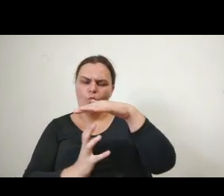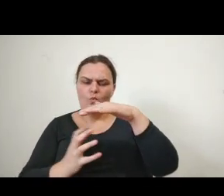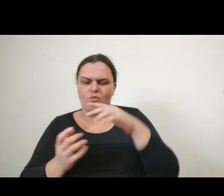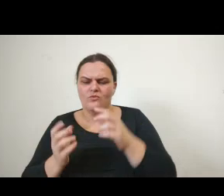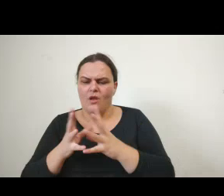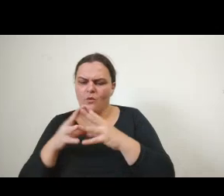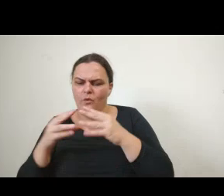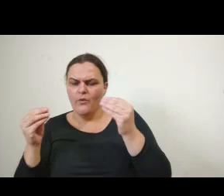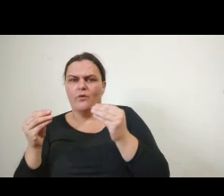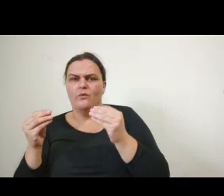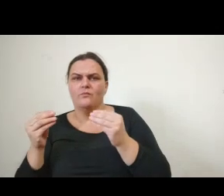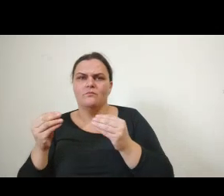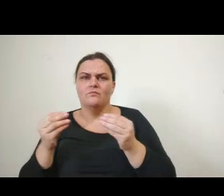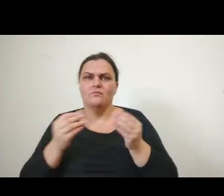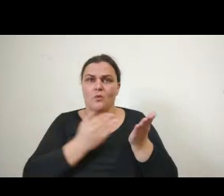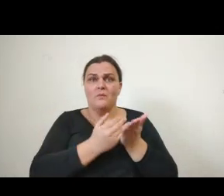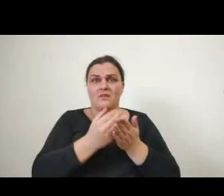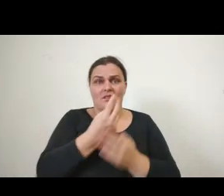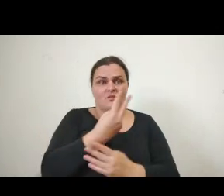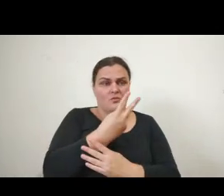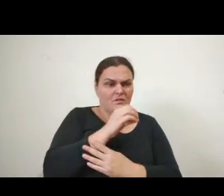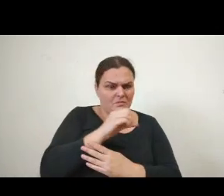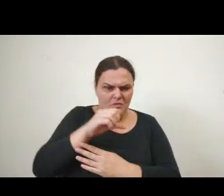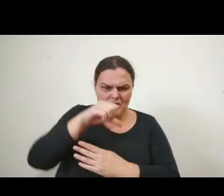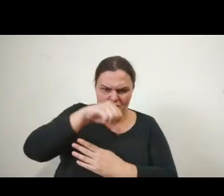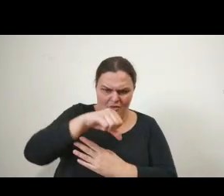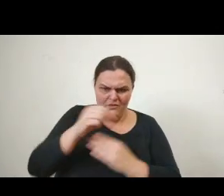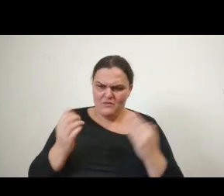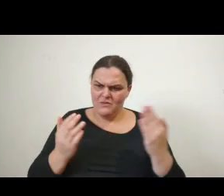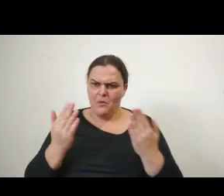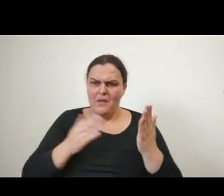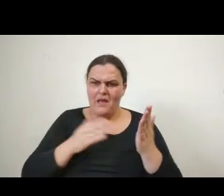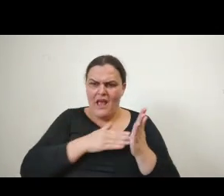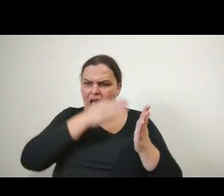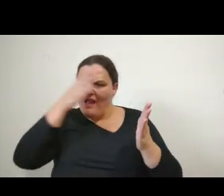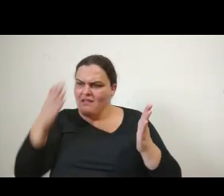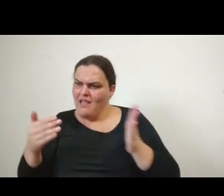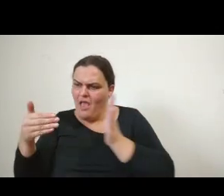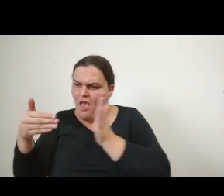Então, né, os corais a gente perde também.